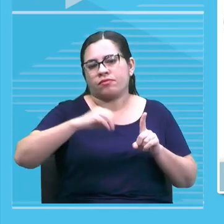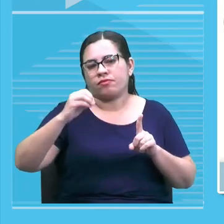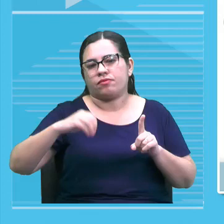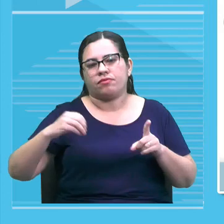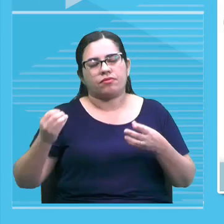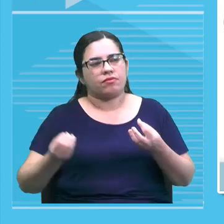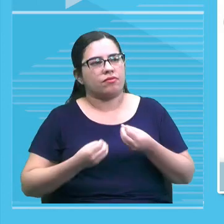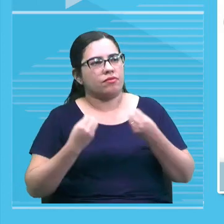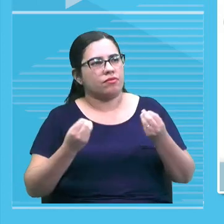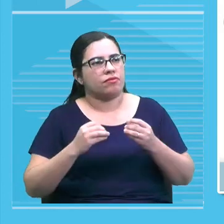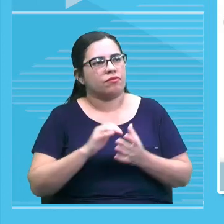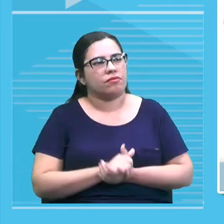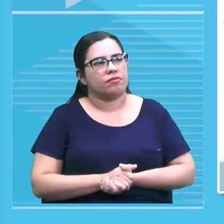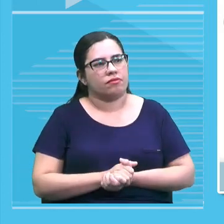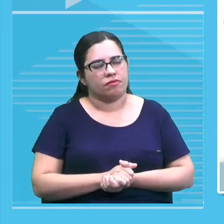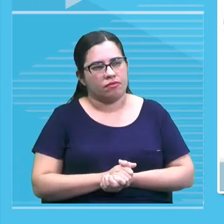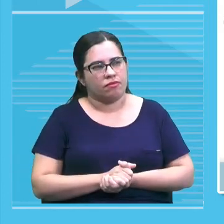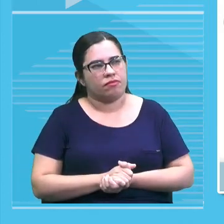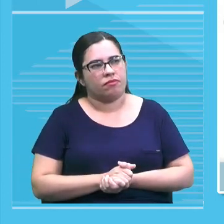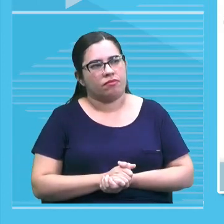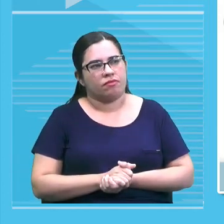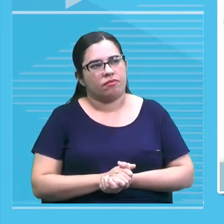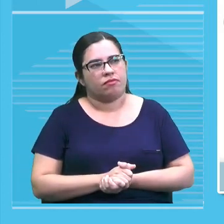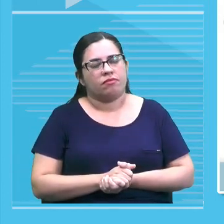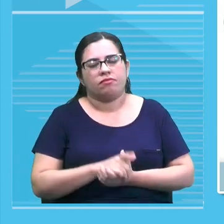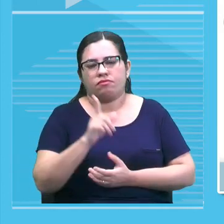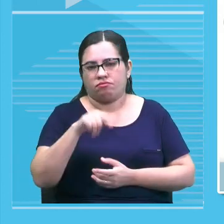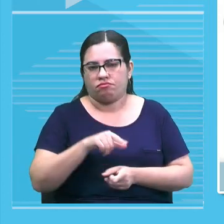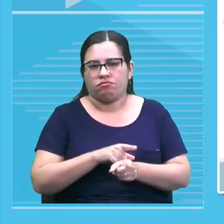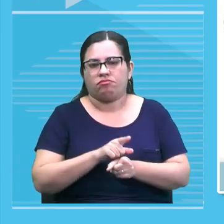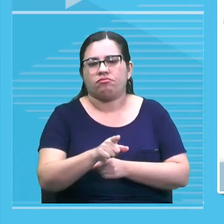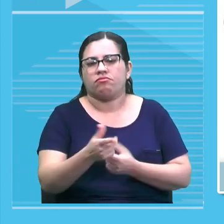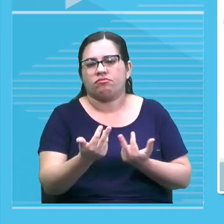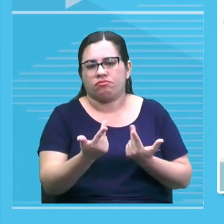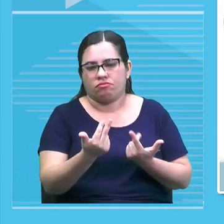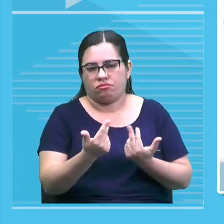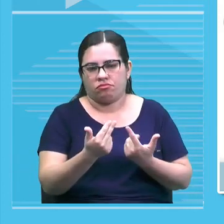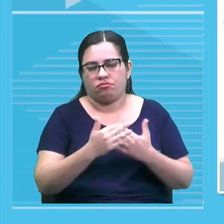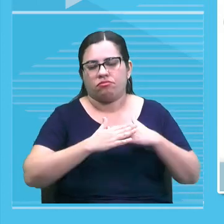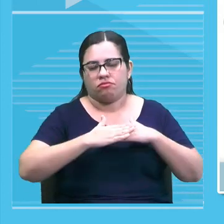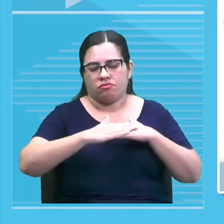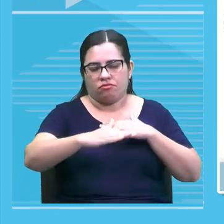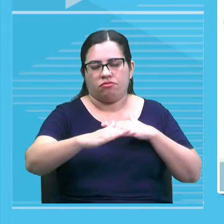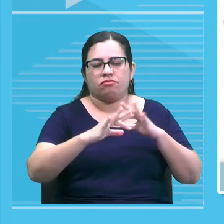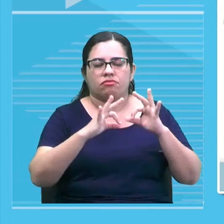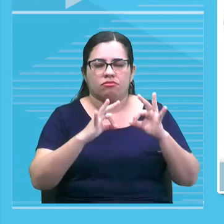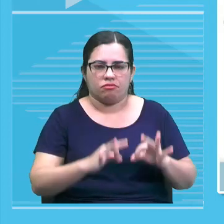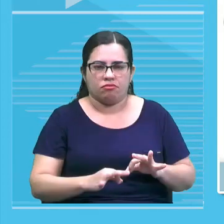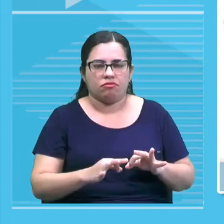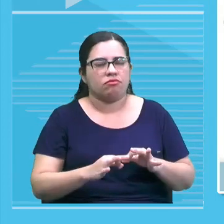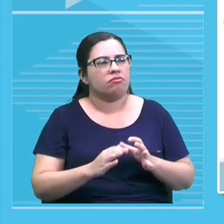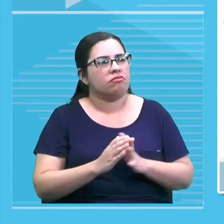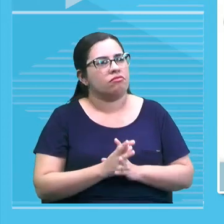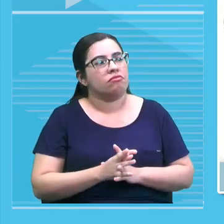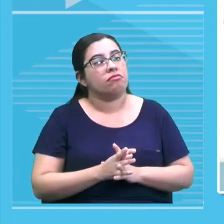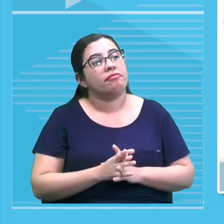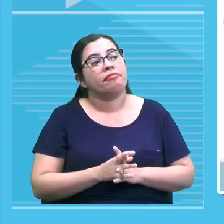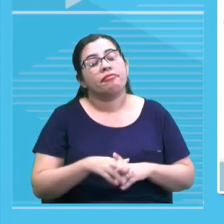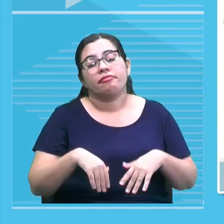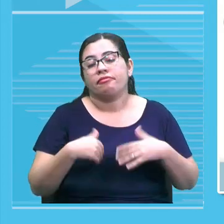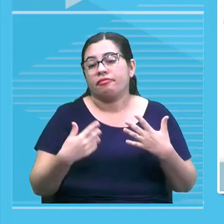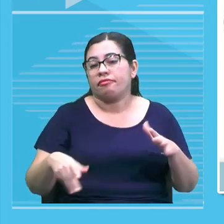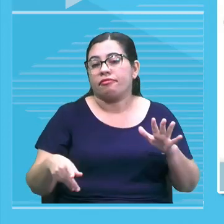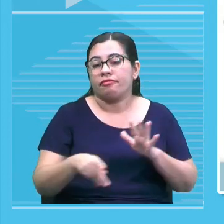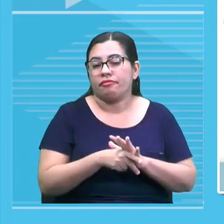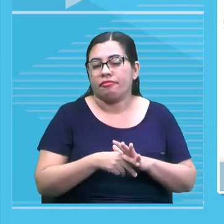transmitida na mesma direção também na horizontal Então essa faixa preta da